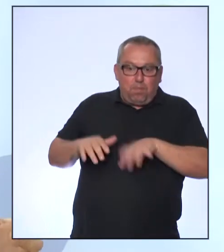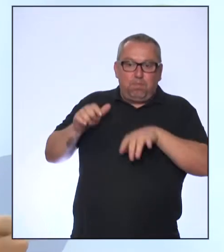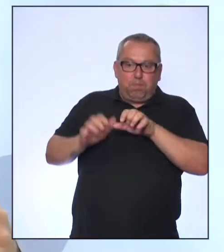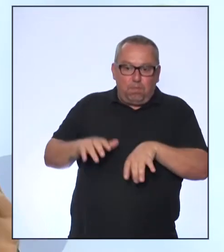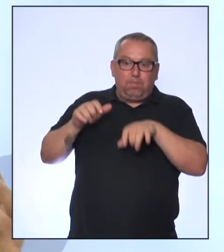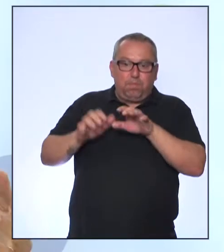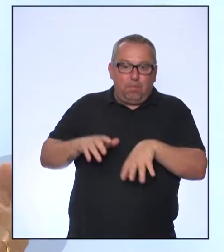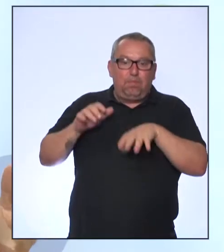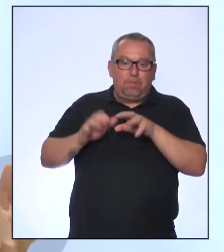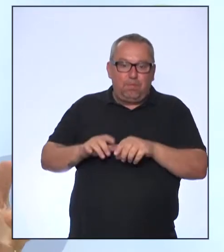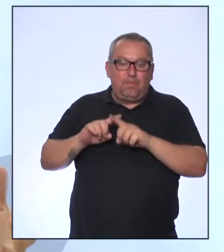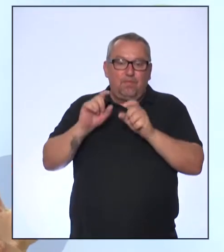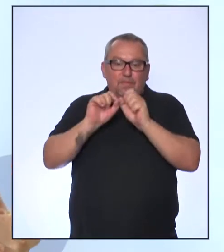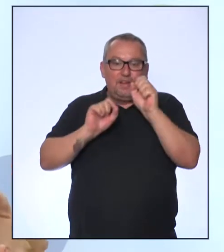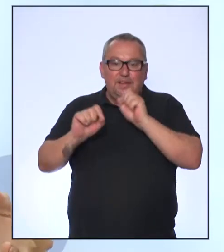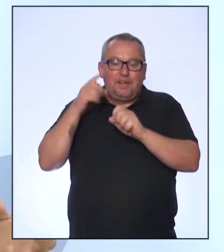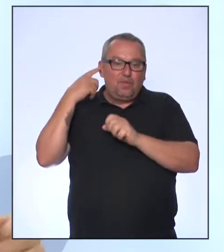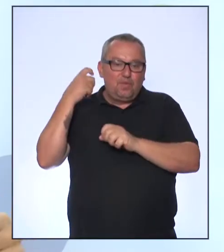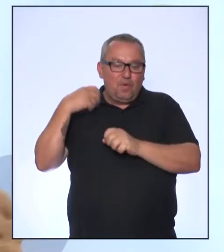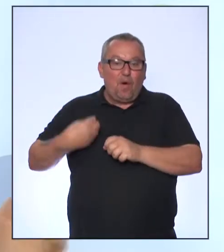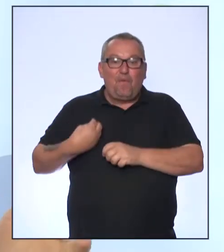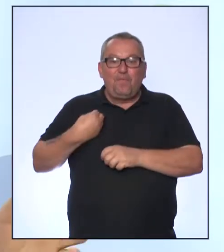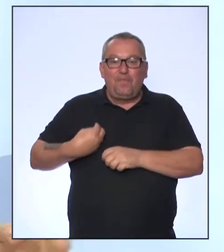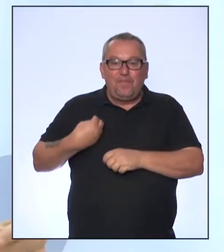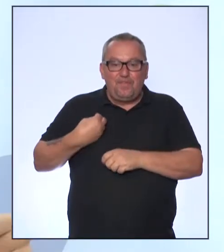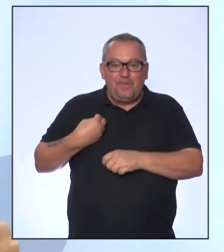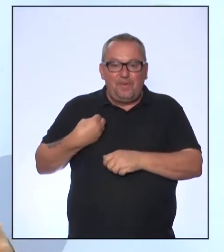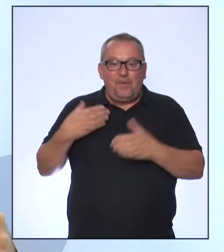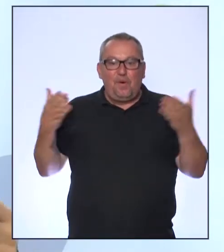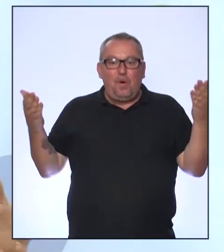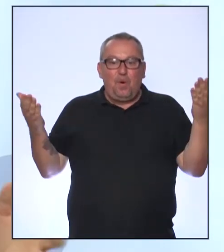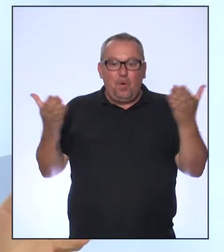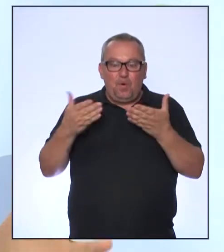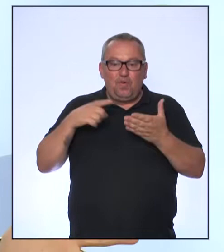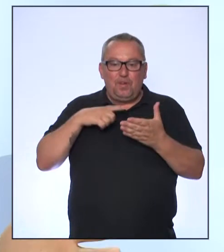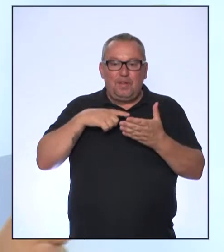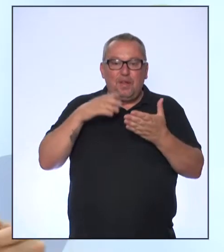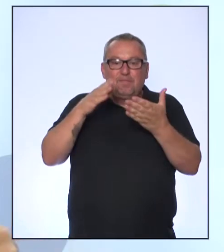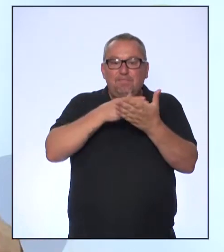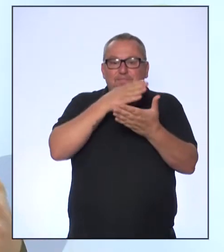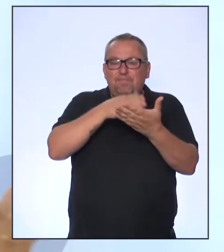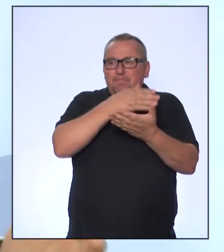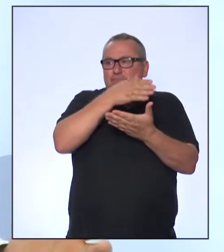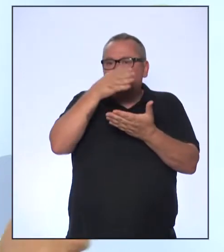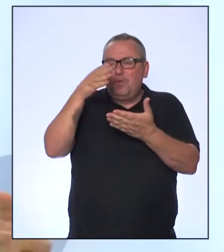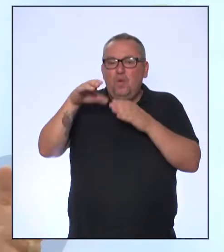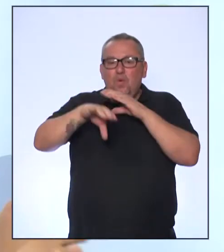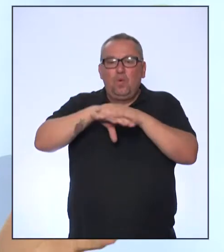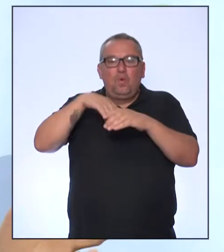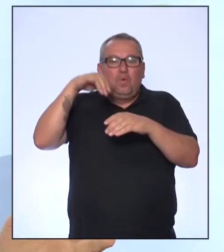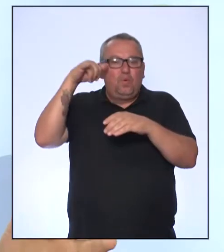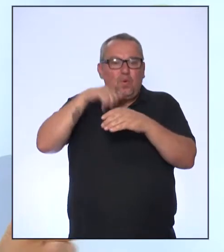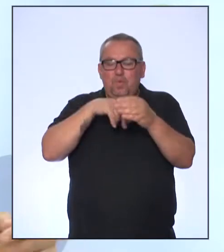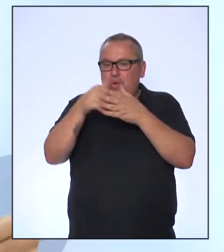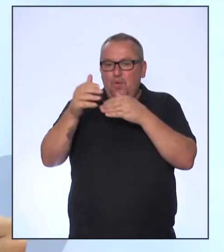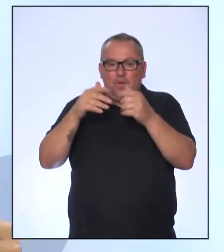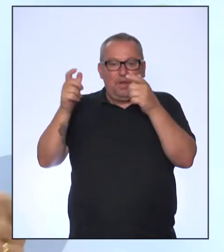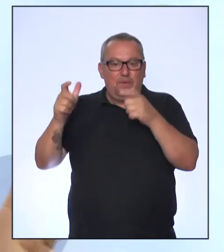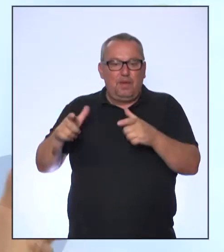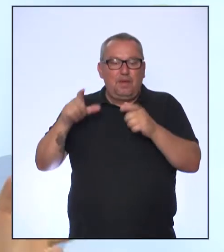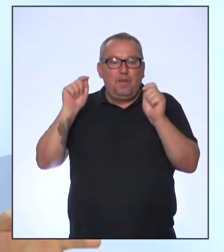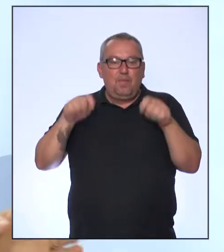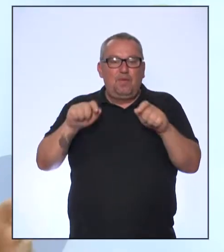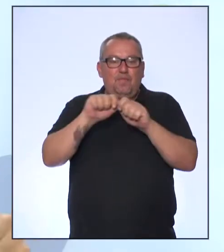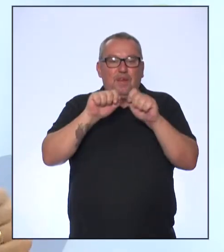sons, sendo feito ali ao vivo. Hoje, com a radionovela, você tem uma biblioteca de áudio lá no YouTube, ou em qualquer outro lugar, você pode